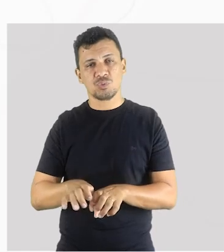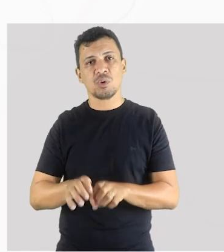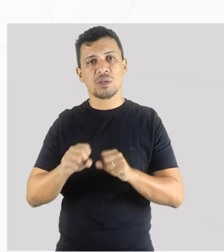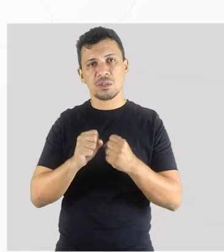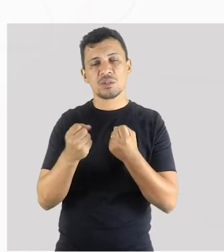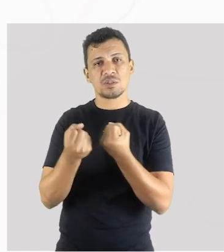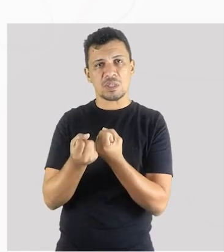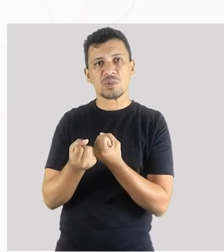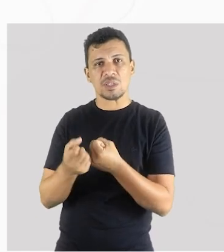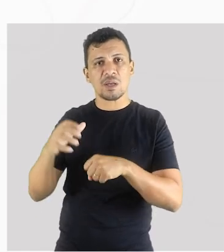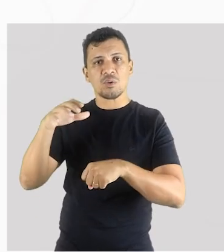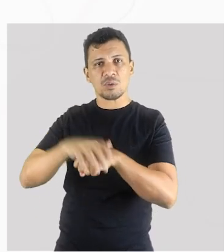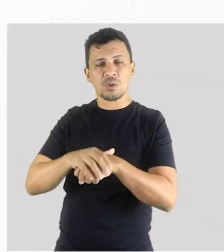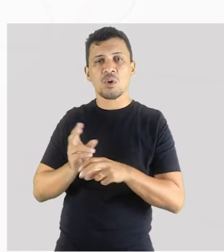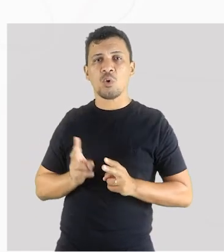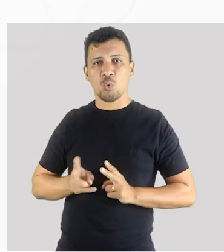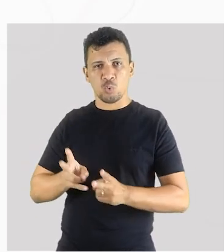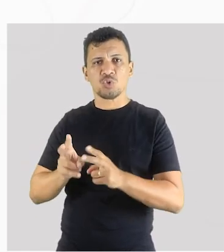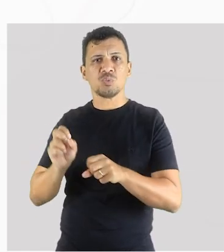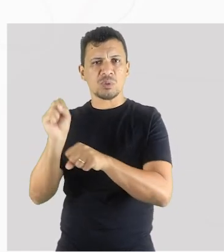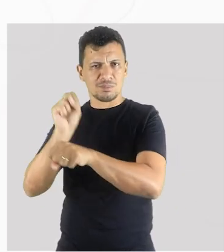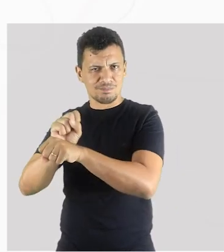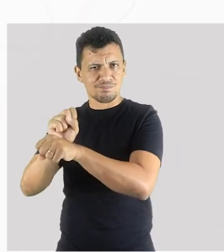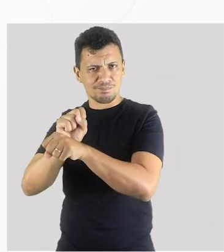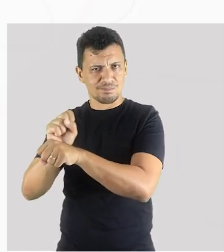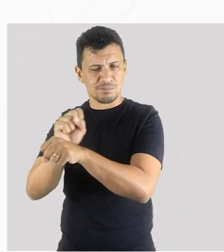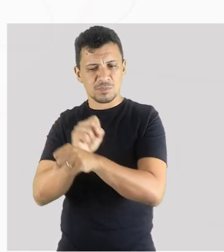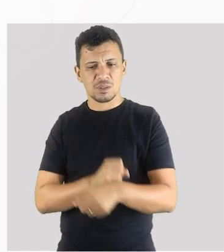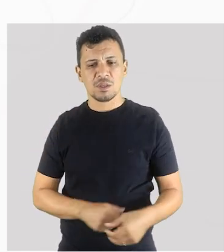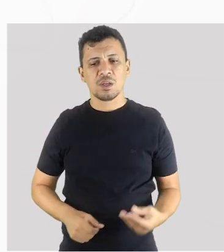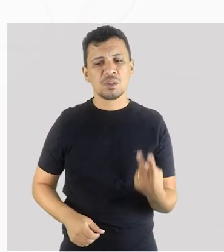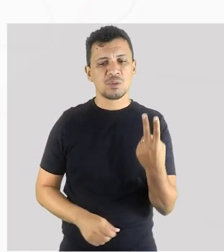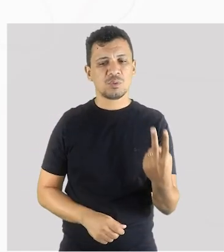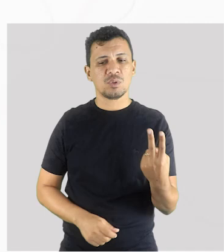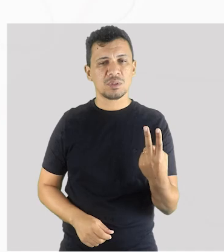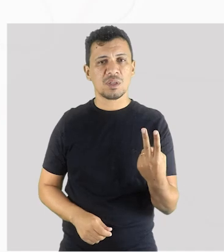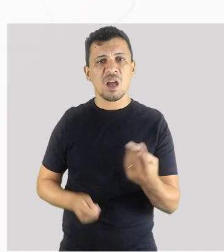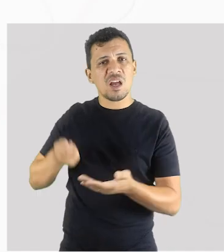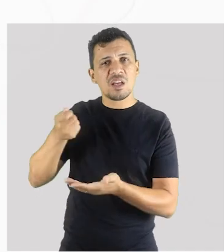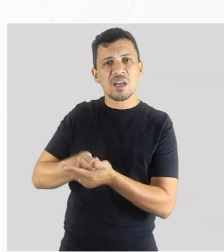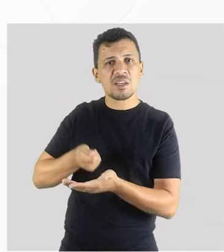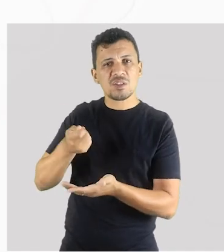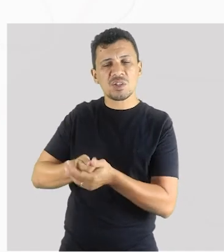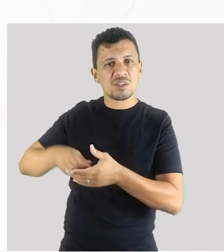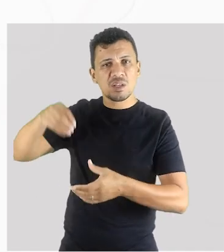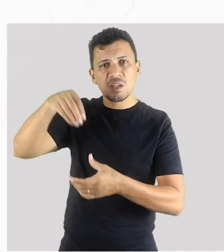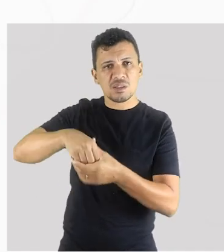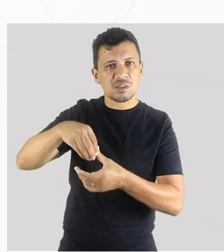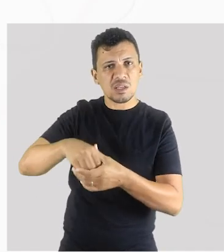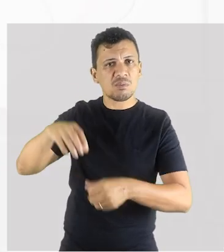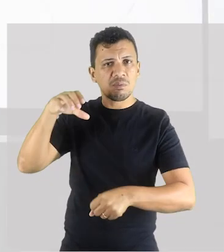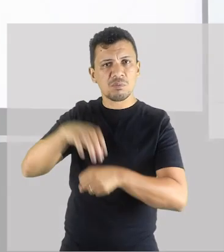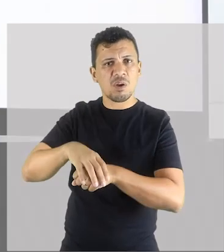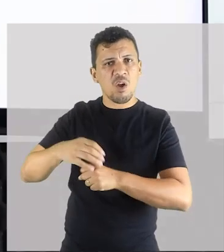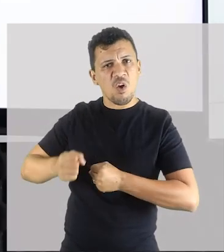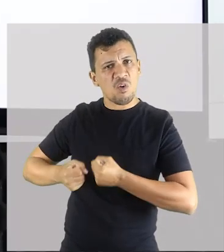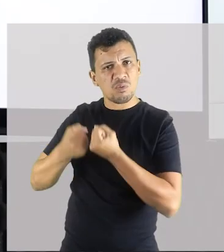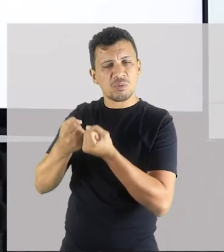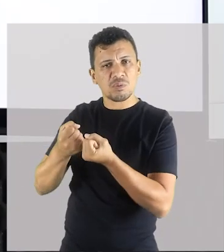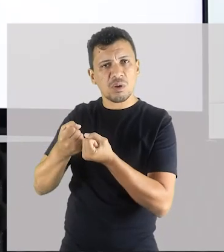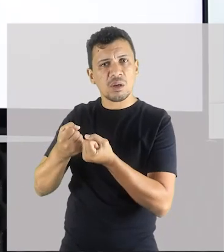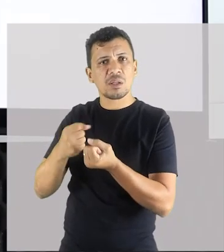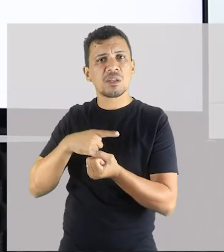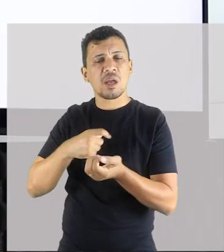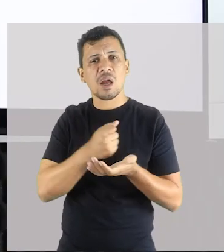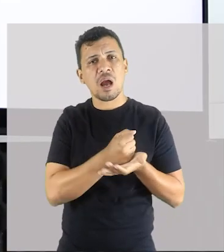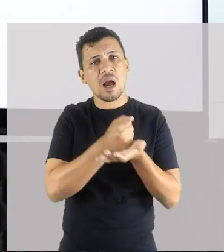colonial, preservando a escravidão? 2. A resistência interna das colônias foi fortalecida com o apoio